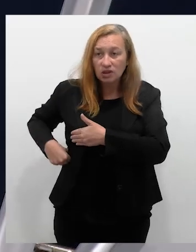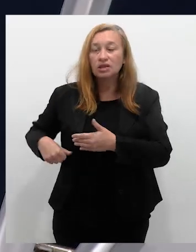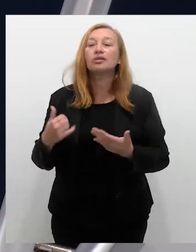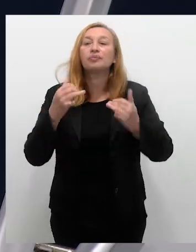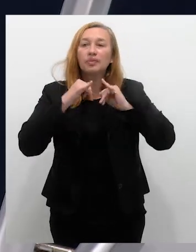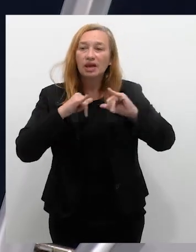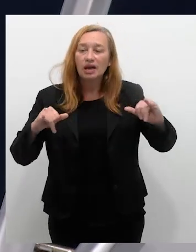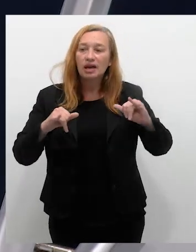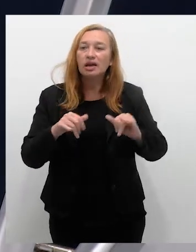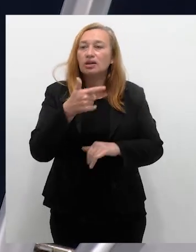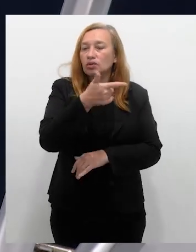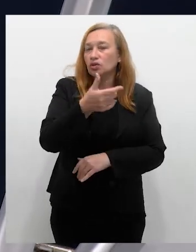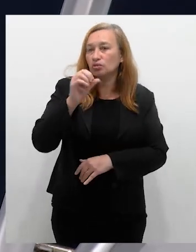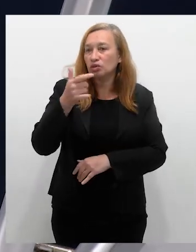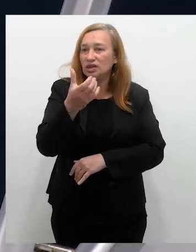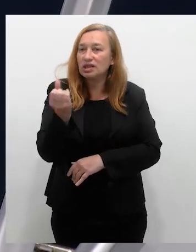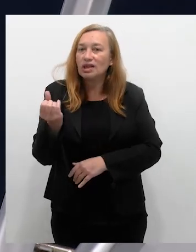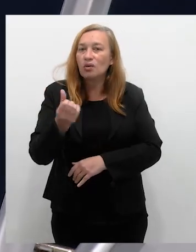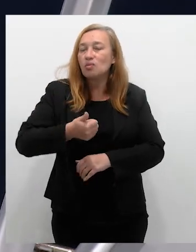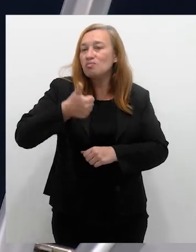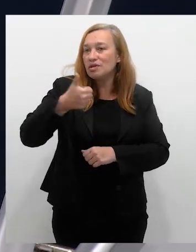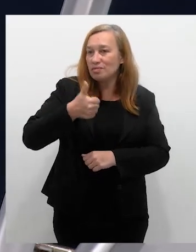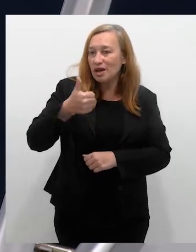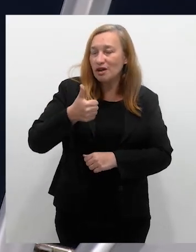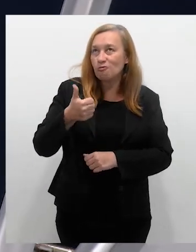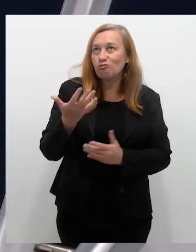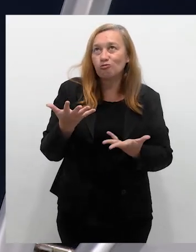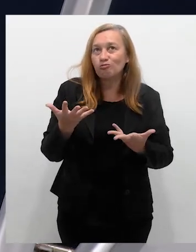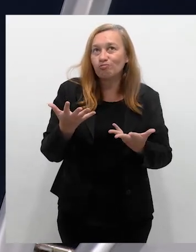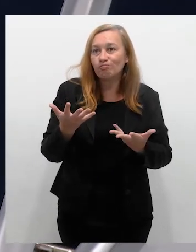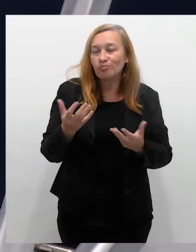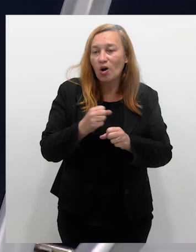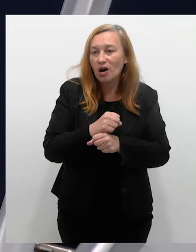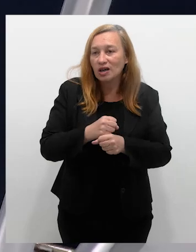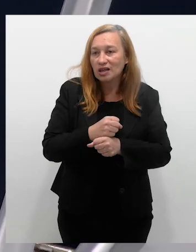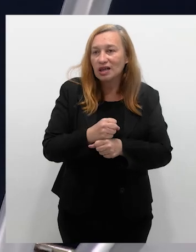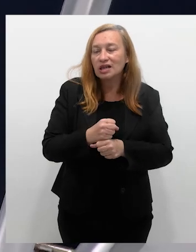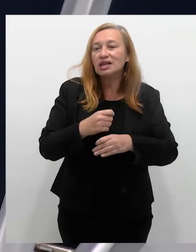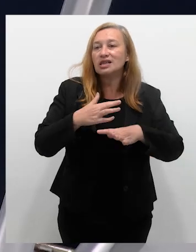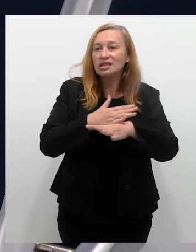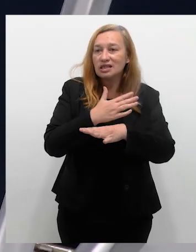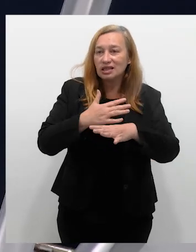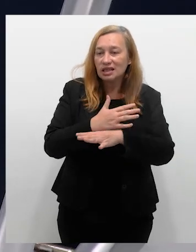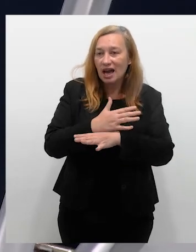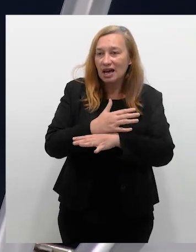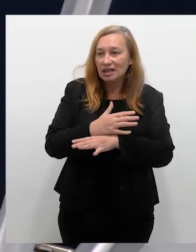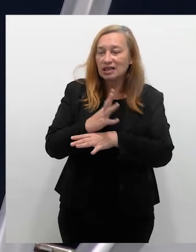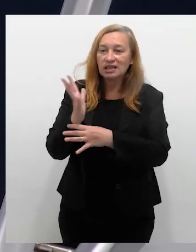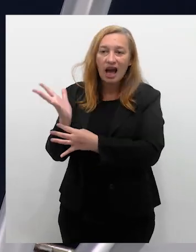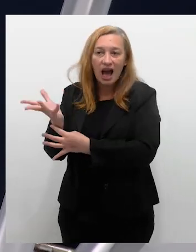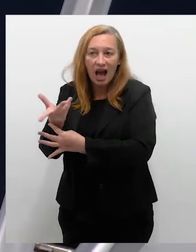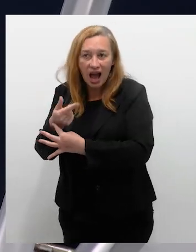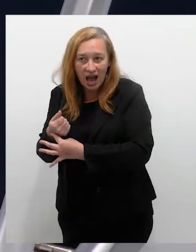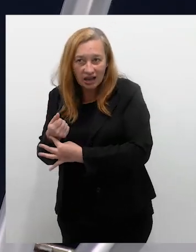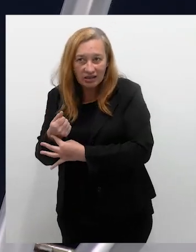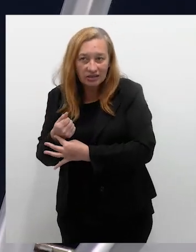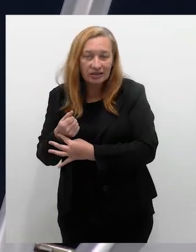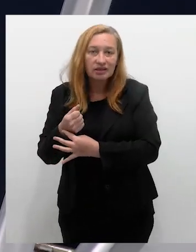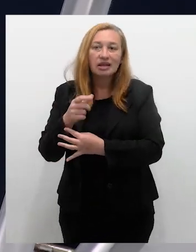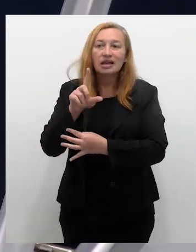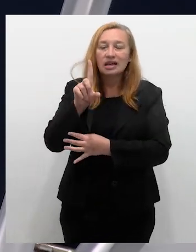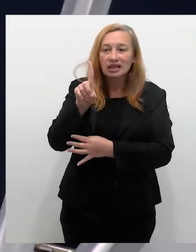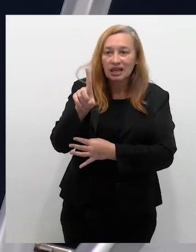começamos uma campanha em 2016. O primeiro ano foi no Cidade das Artes, com a Paula Toller,